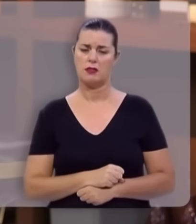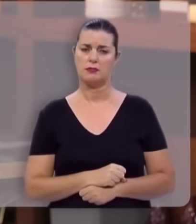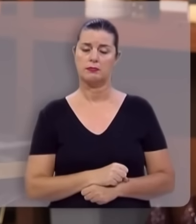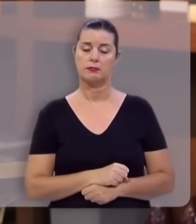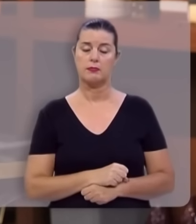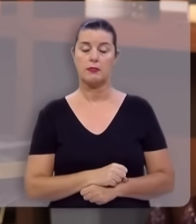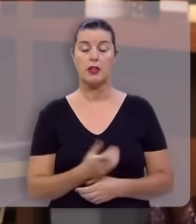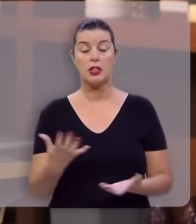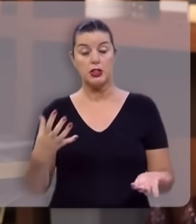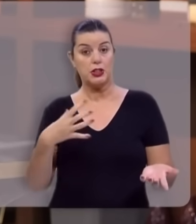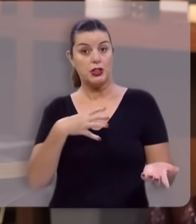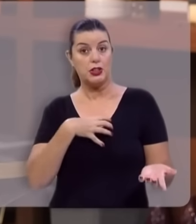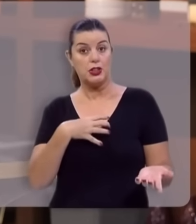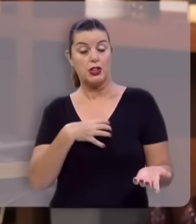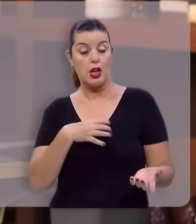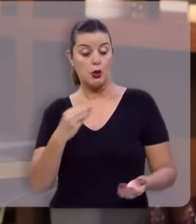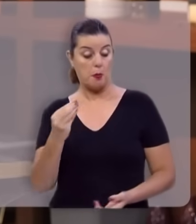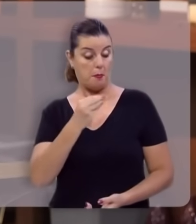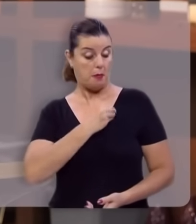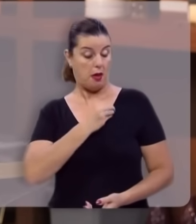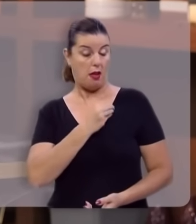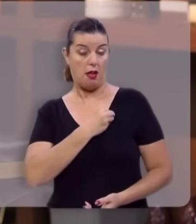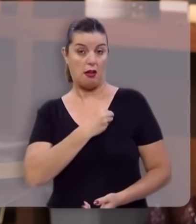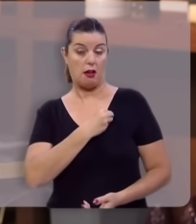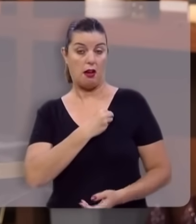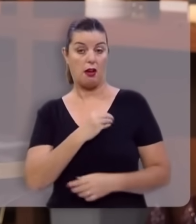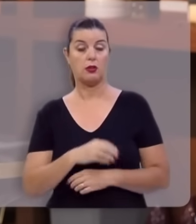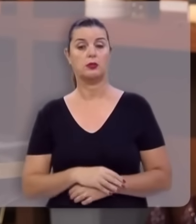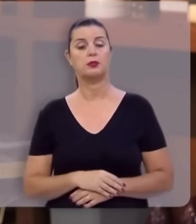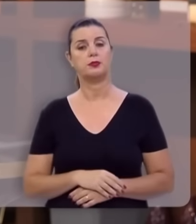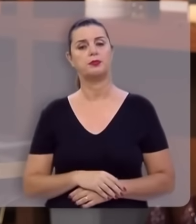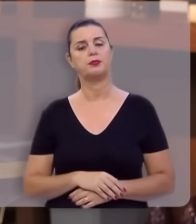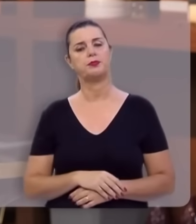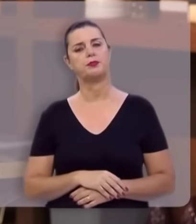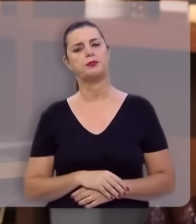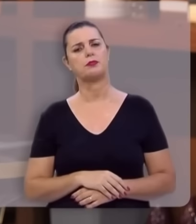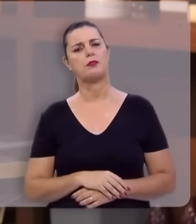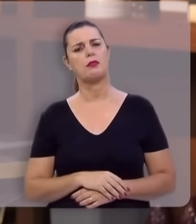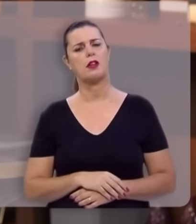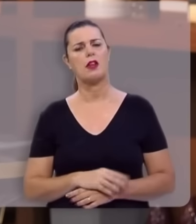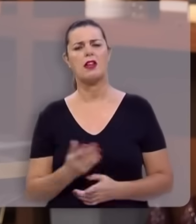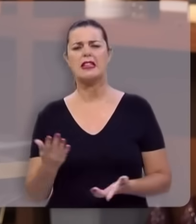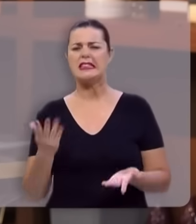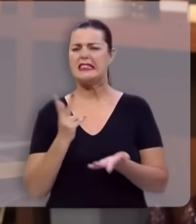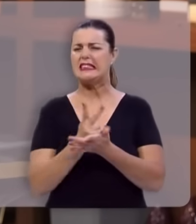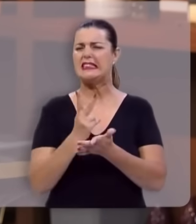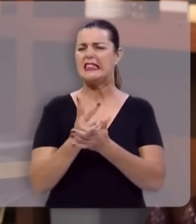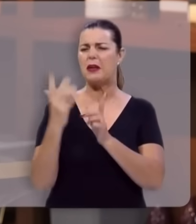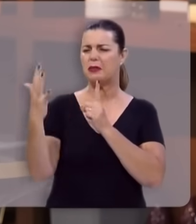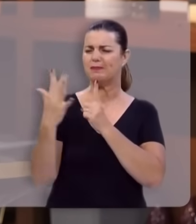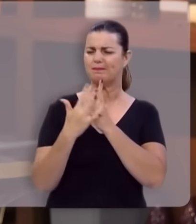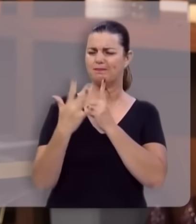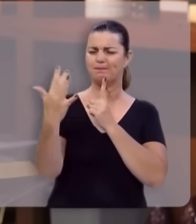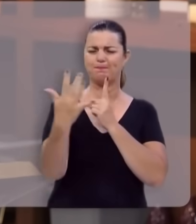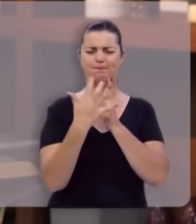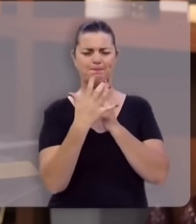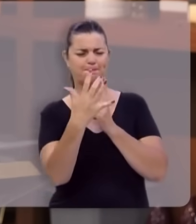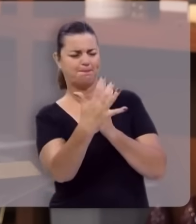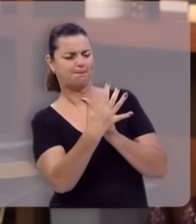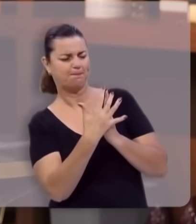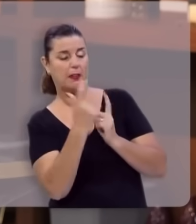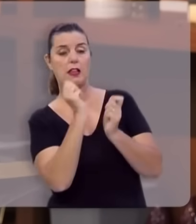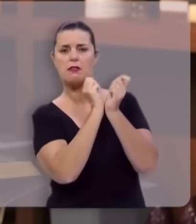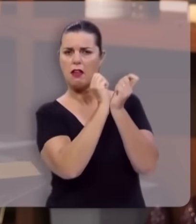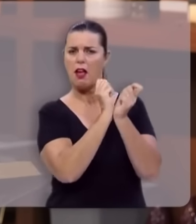De tal forma que o pecado tenazmente nos assedia e o pecado